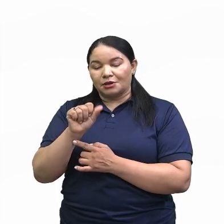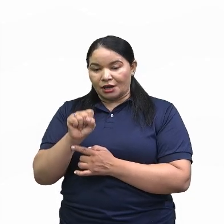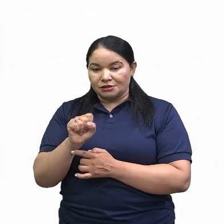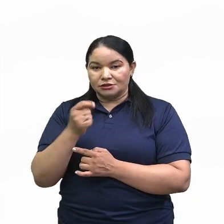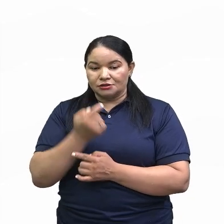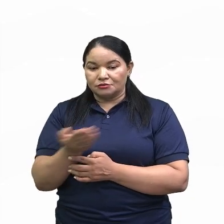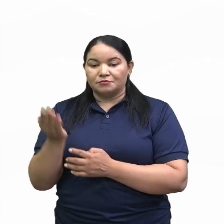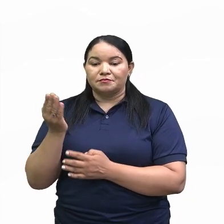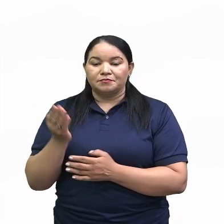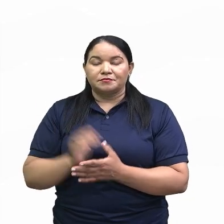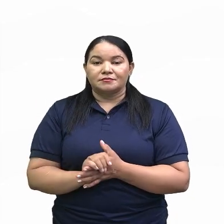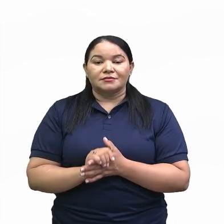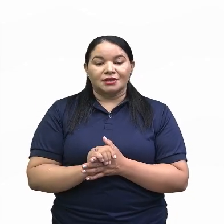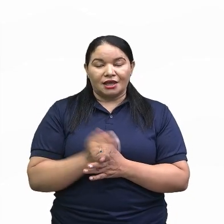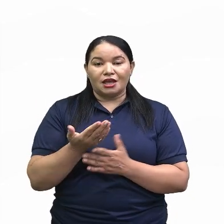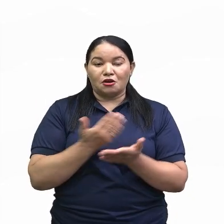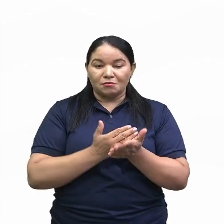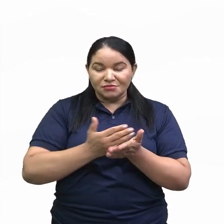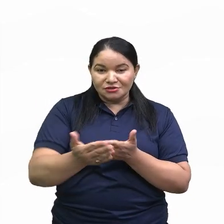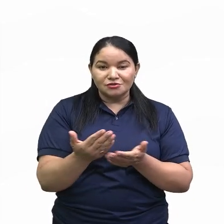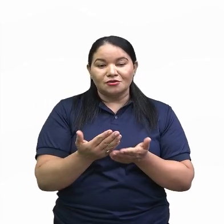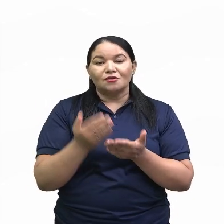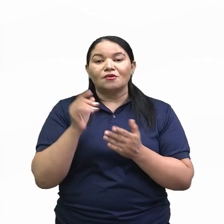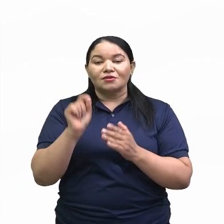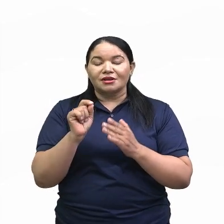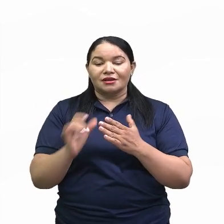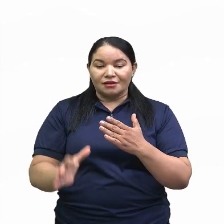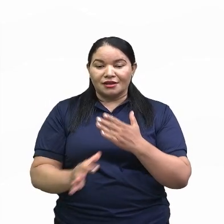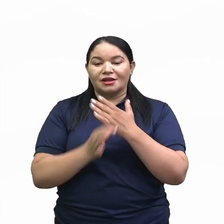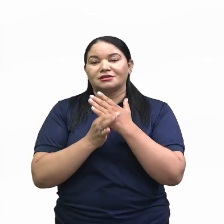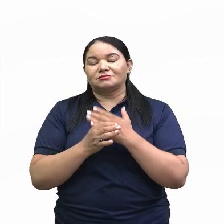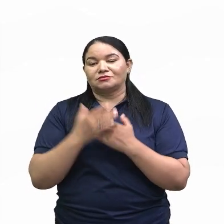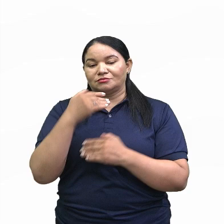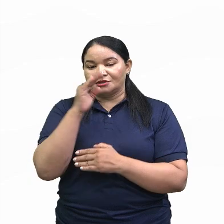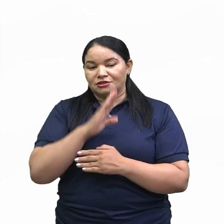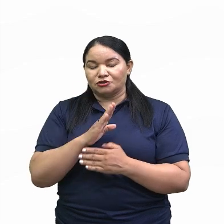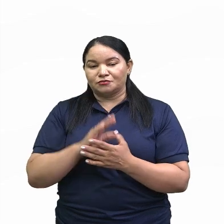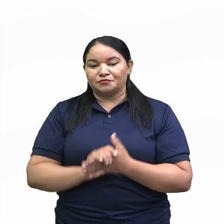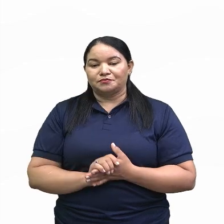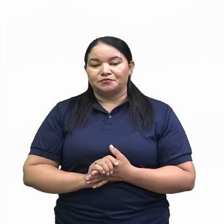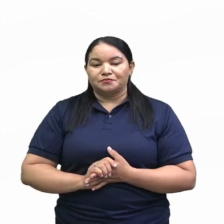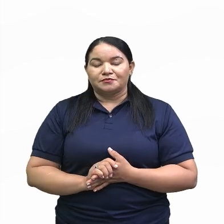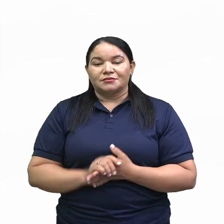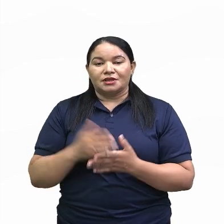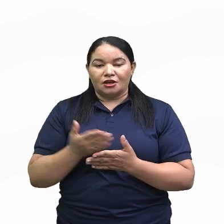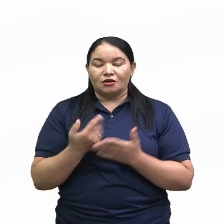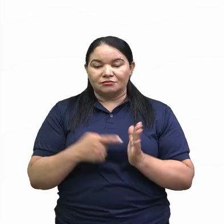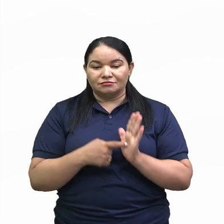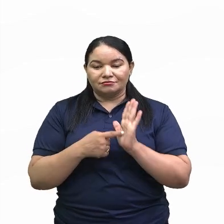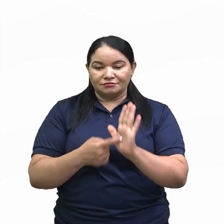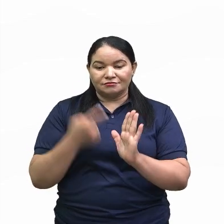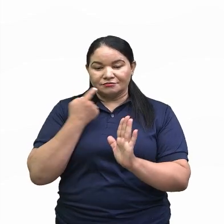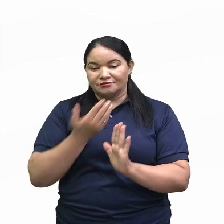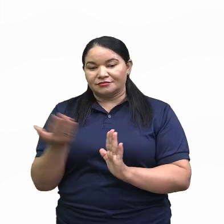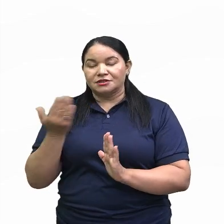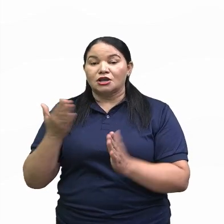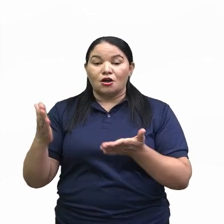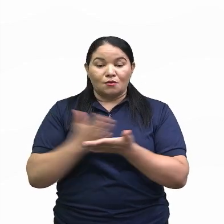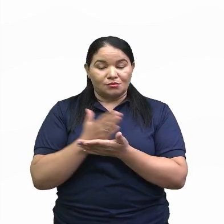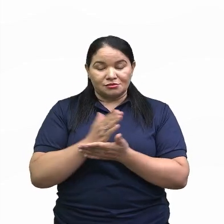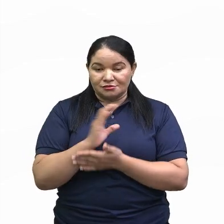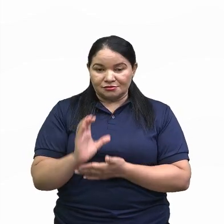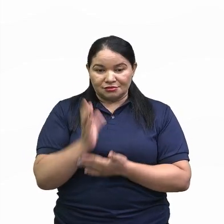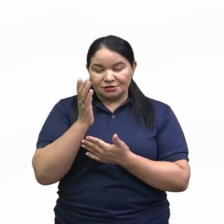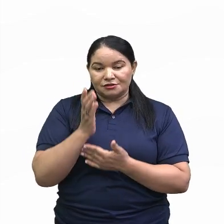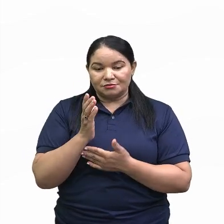que inaugurou o realismo no Brasil. A gente vai entender um pouquinho sobre essa obra, tá bom? Eu quero que vocês acompanhem algumas